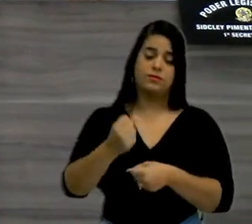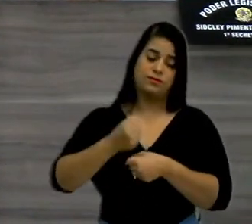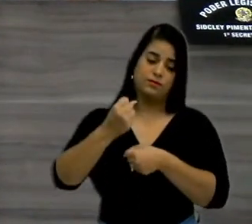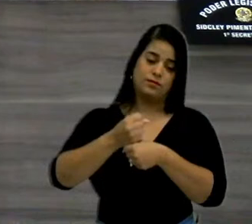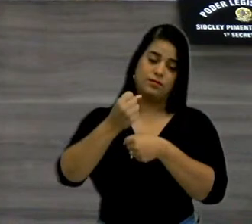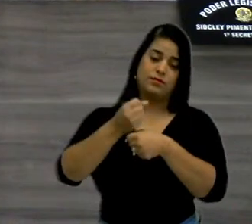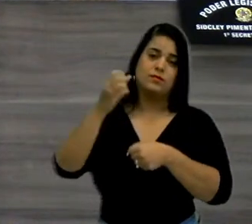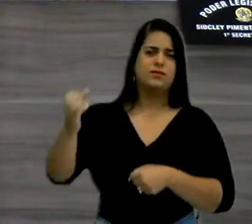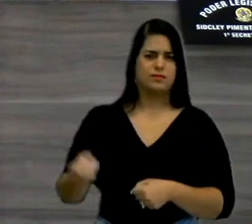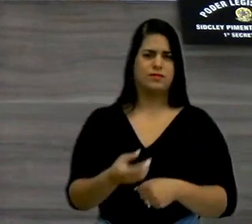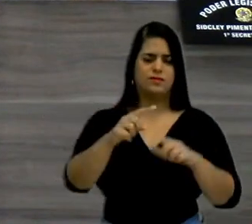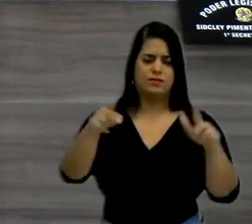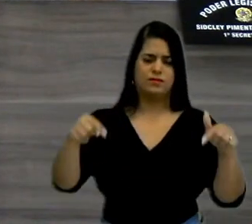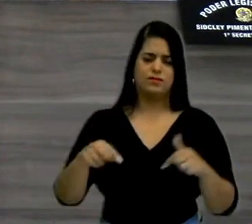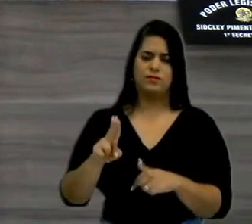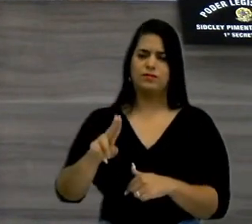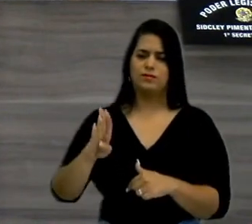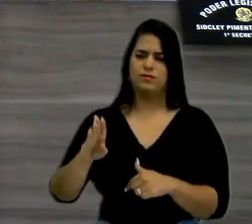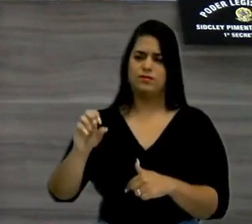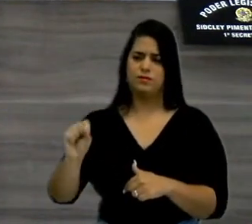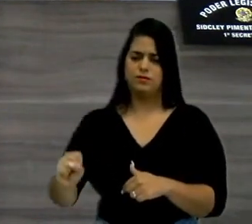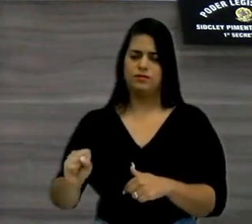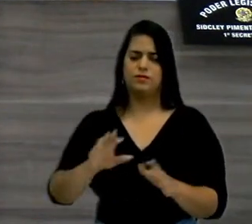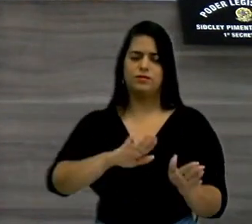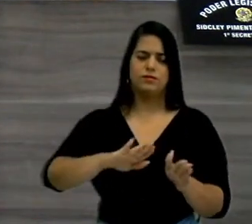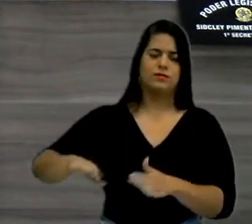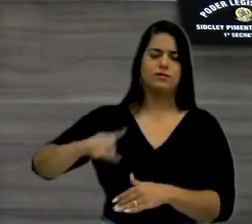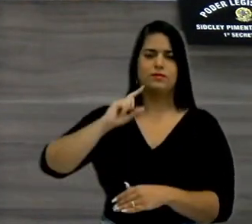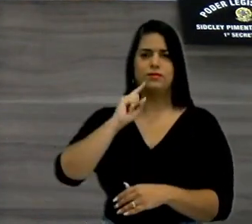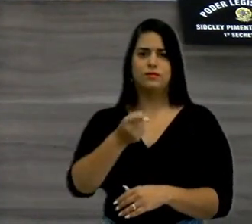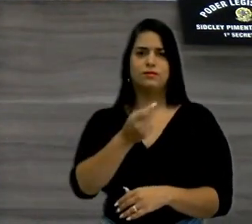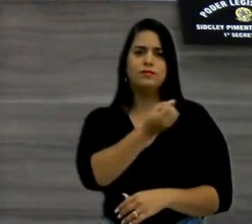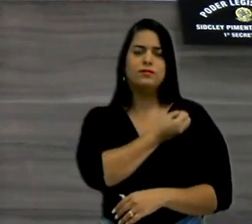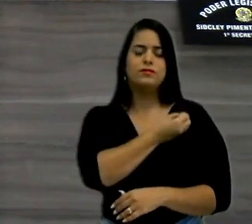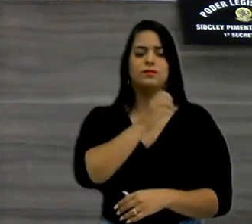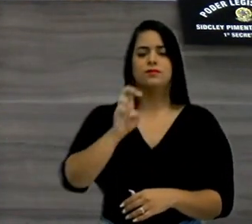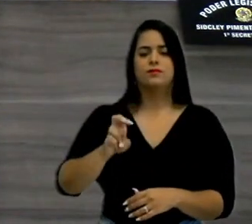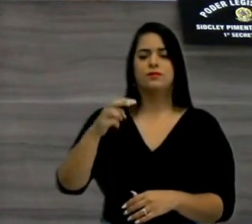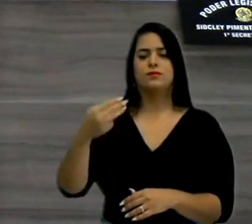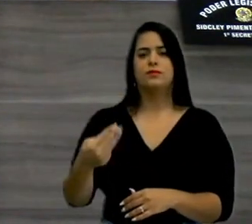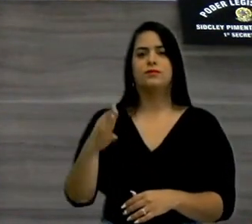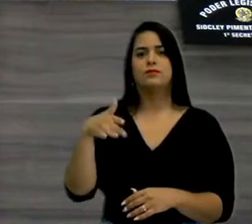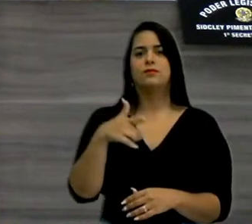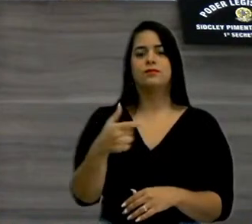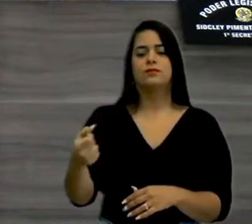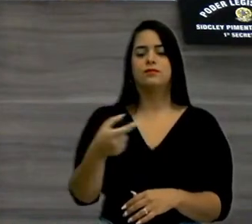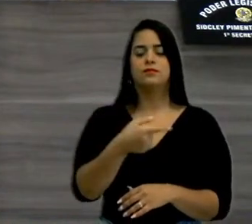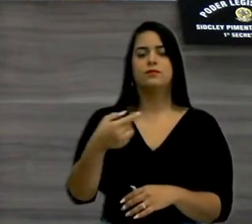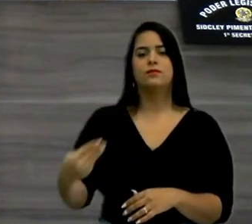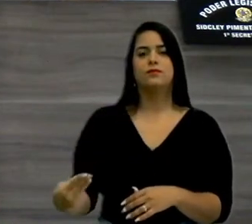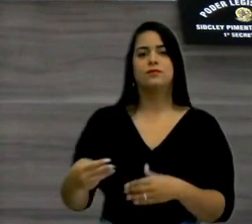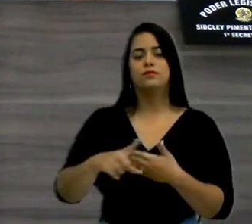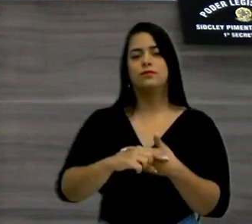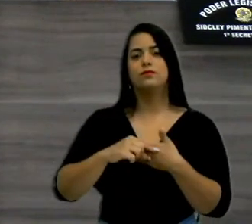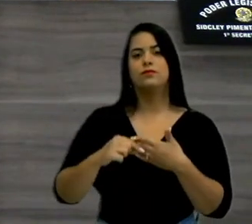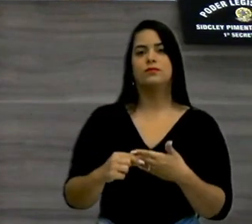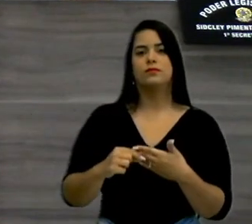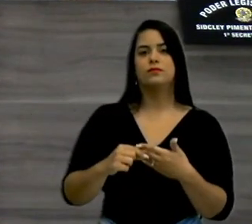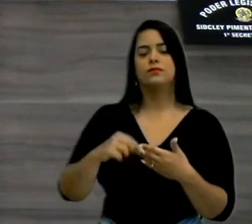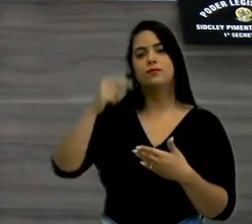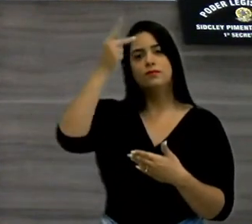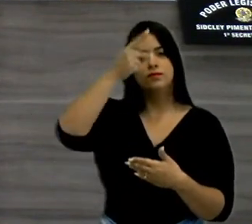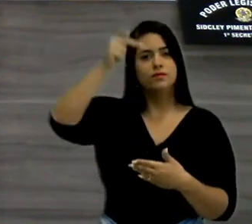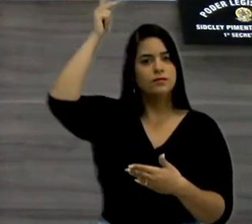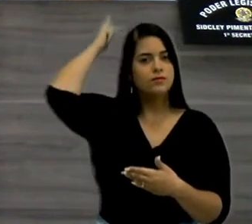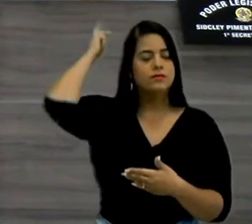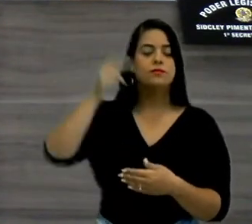nova UBS no bairro Novo. Indicação legislativa número 53/2024, de autoria do vereador Pachequinho, Antônio